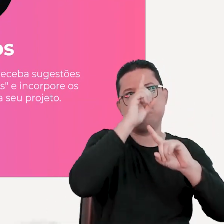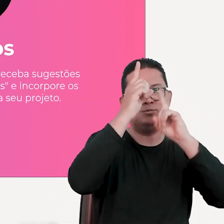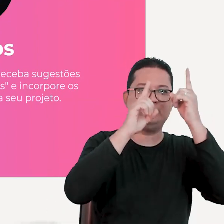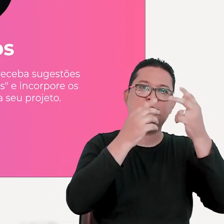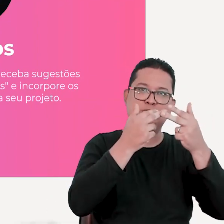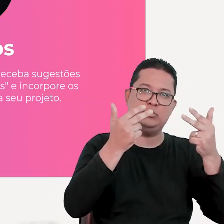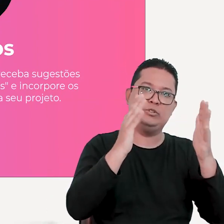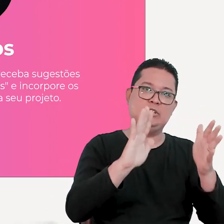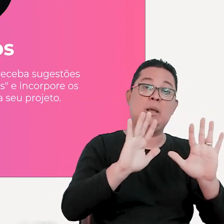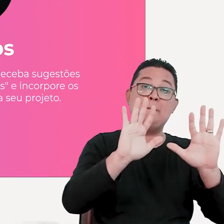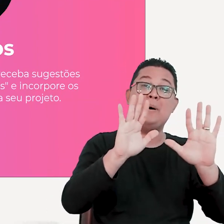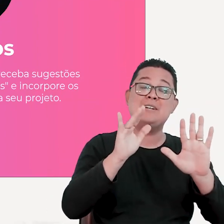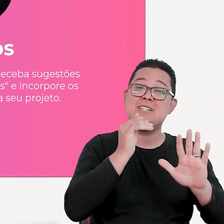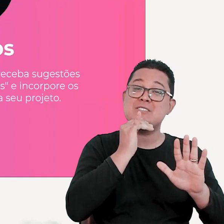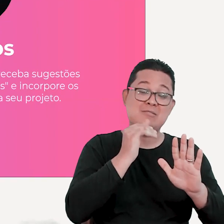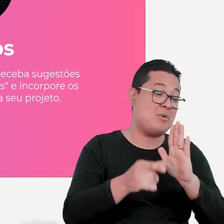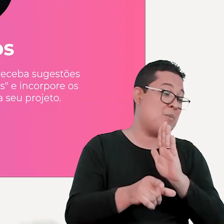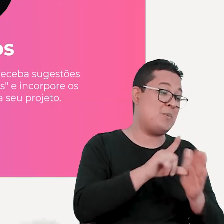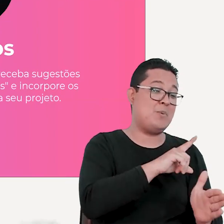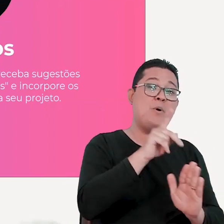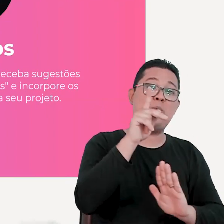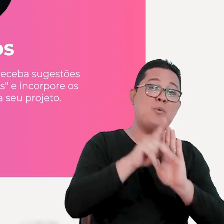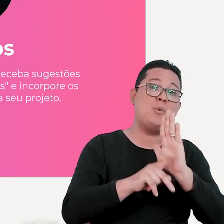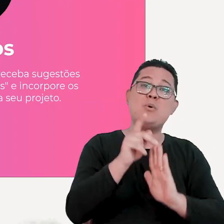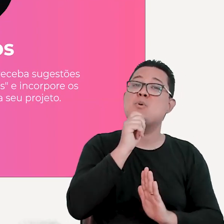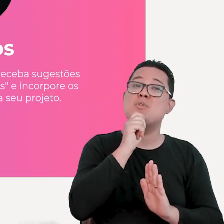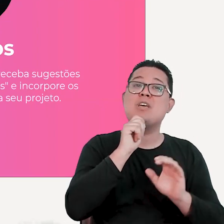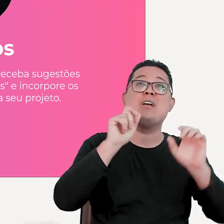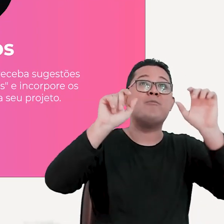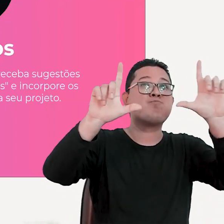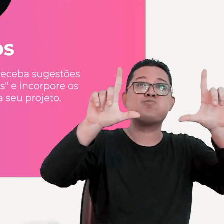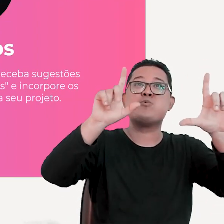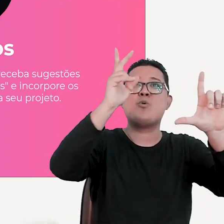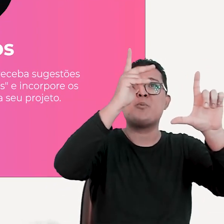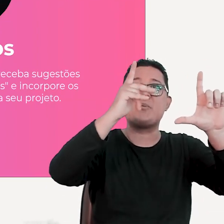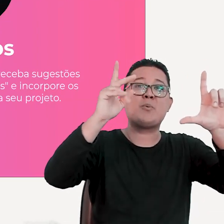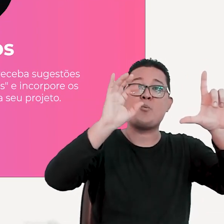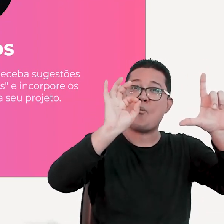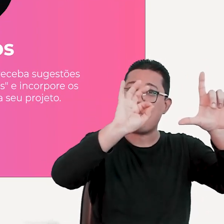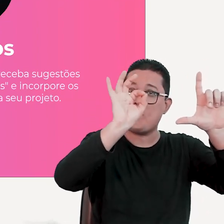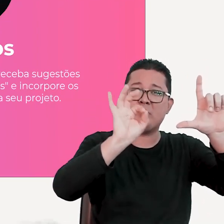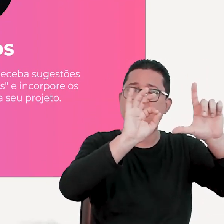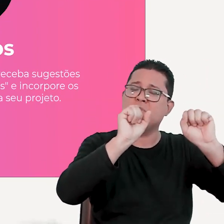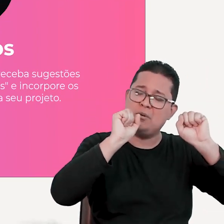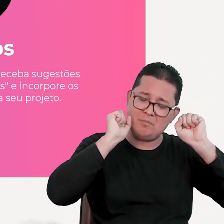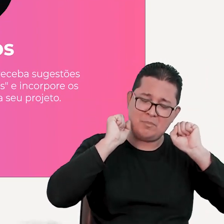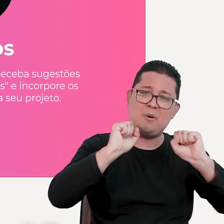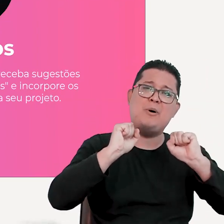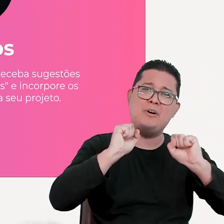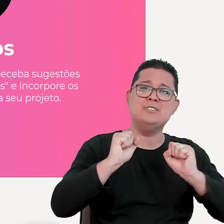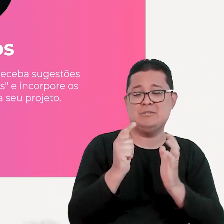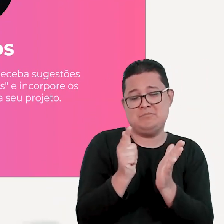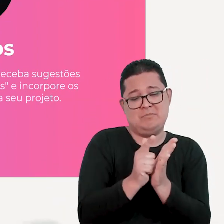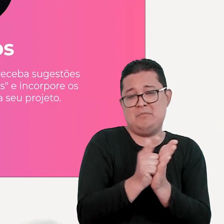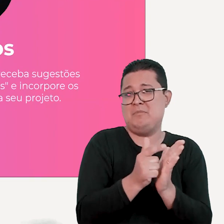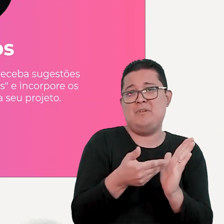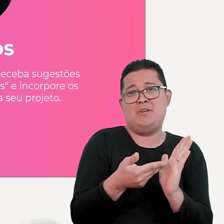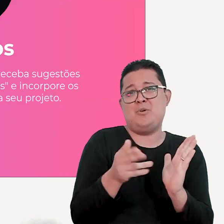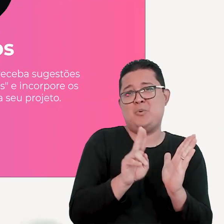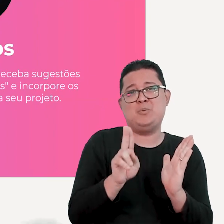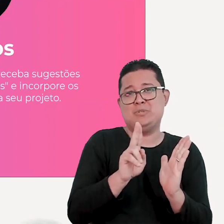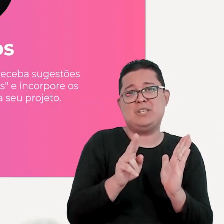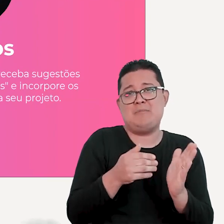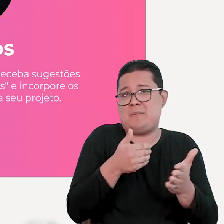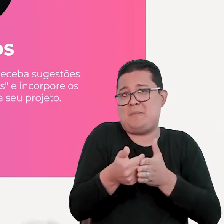está bem no início, quando a gente ainda não tem nada de fato desenhado, a gente pode desenhar, colocar no papel qualquer